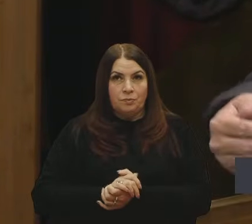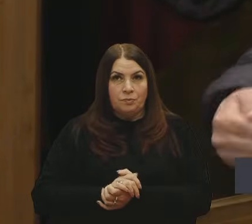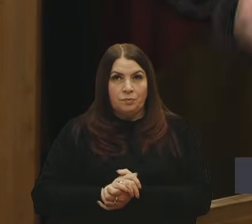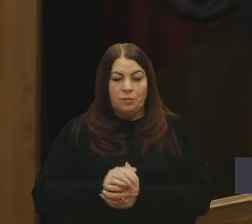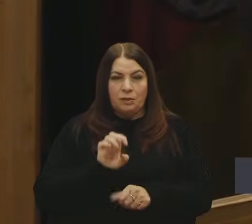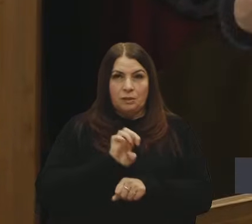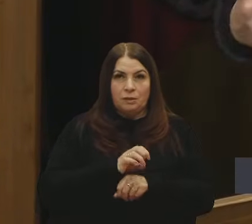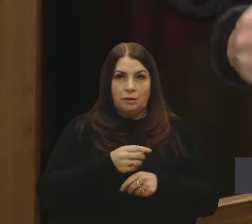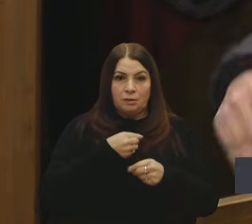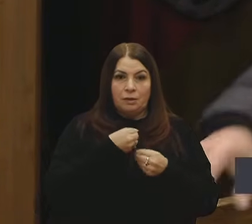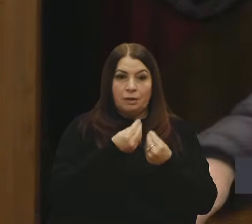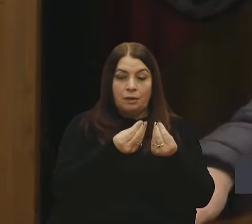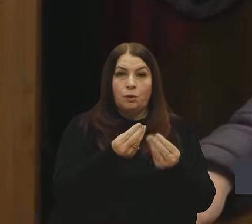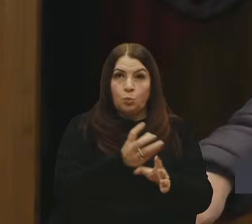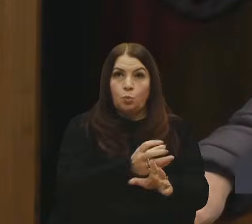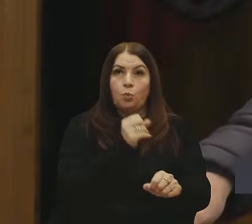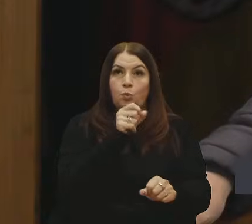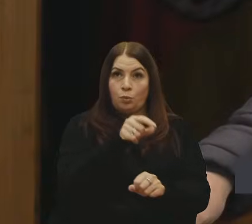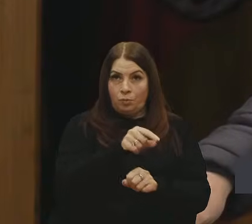está dando lucro.